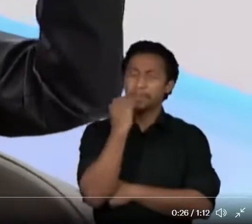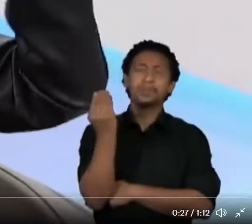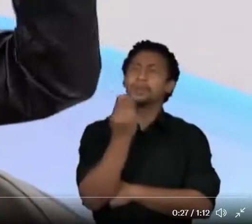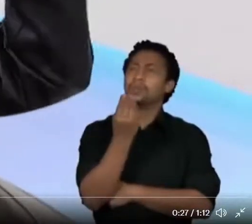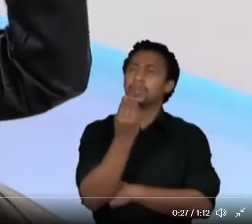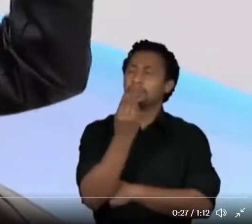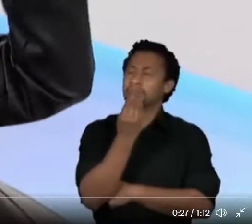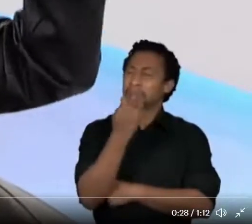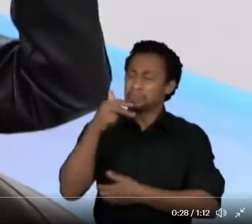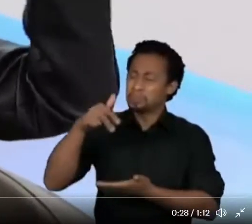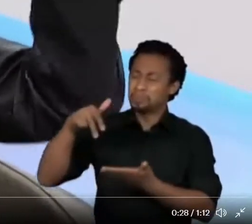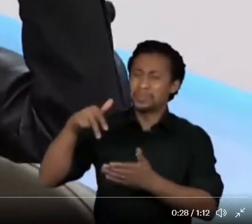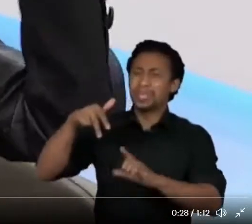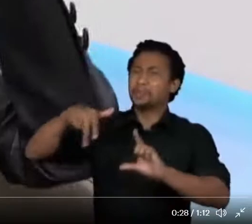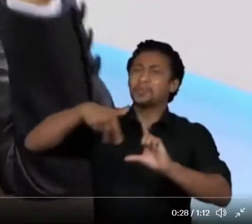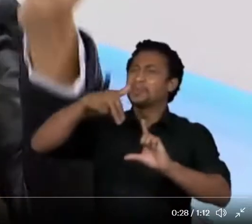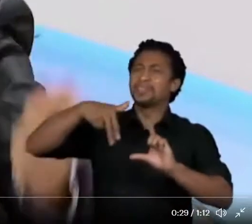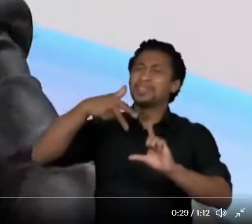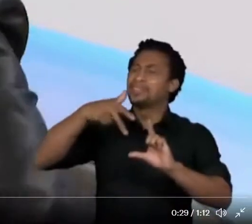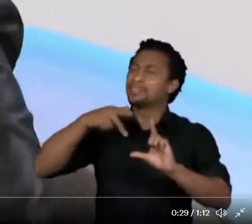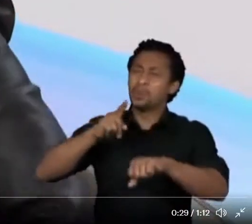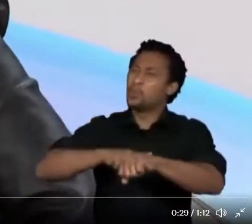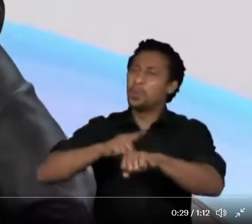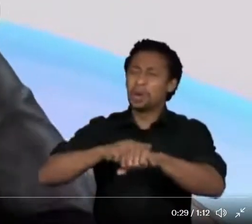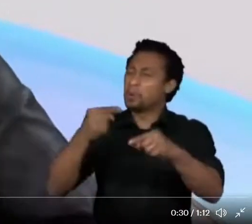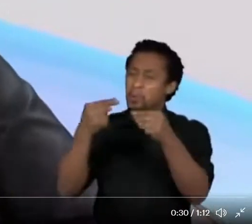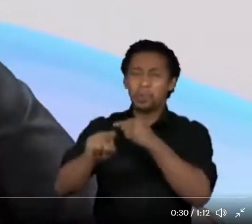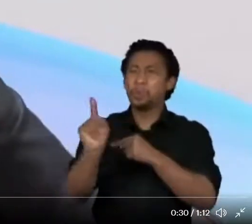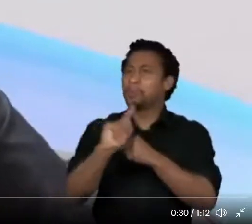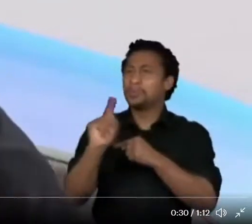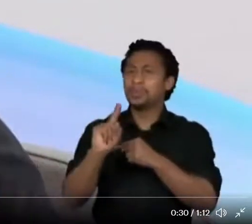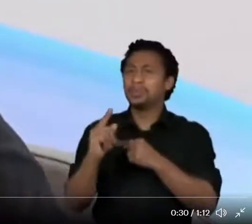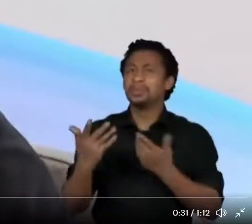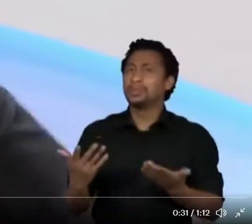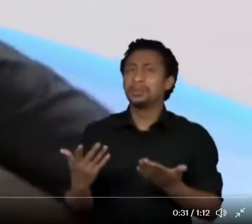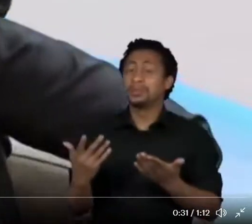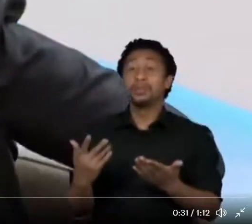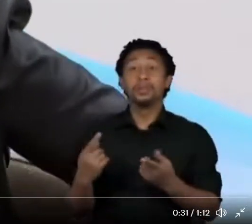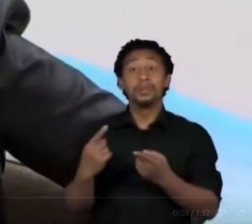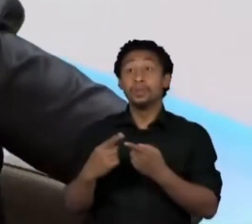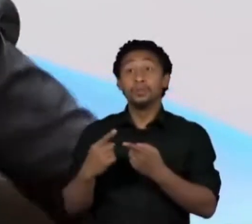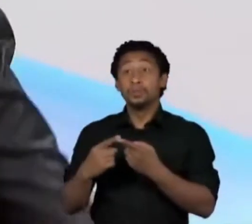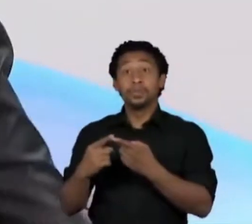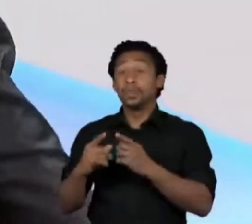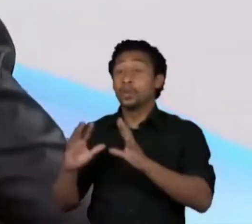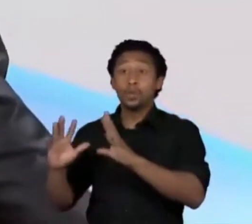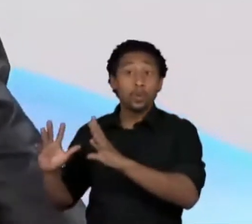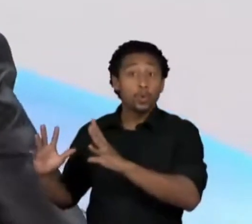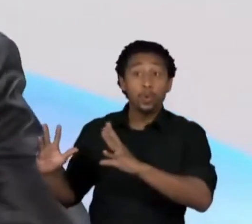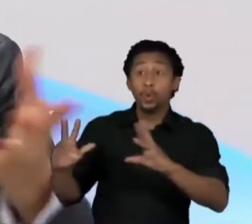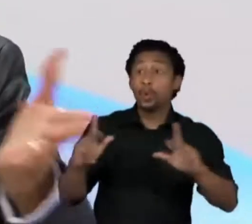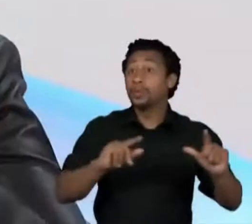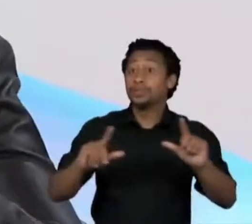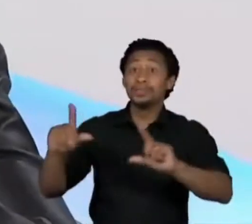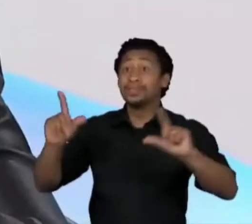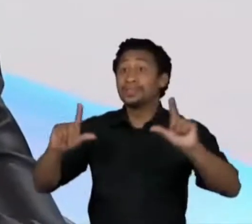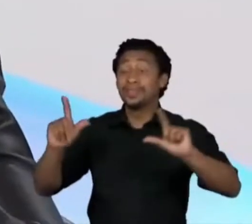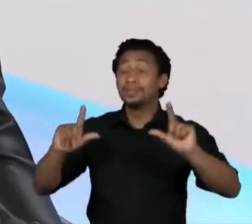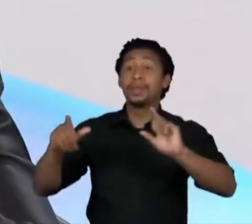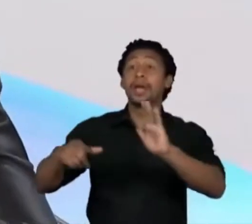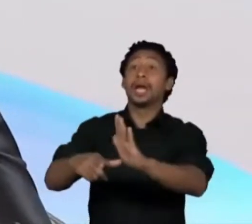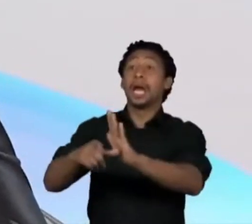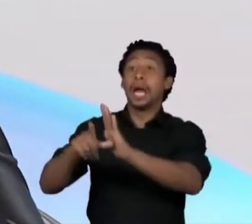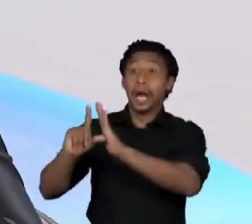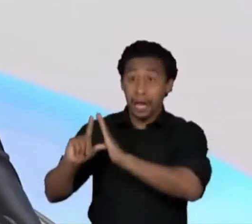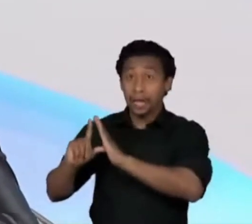pessoal 10:40 dez e meia vai começar o desenho agora enquanto as outras emissoras já tinham feito algumas há como recuar a